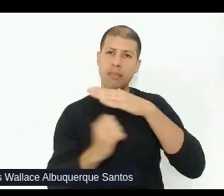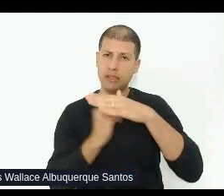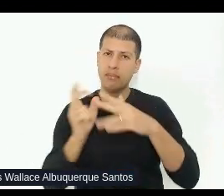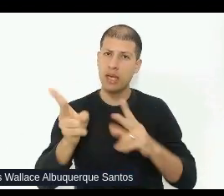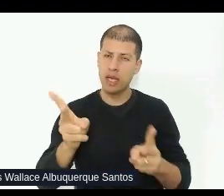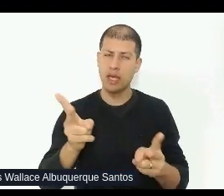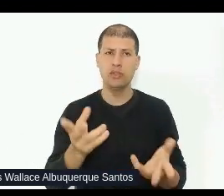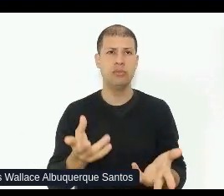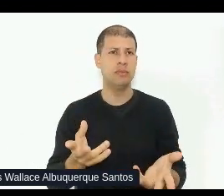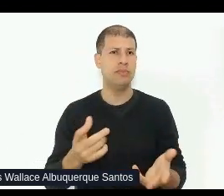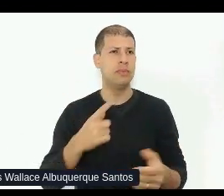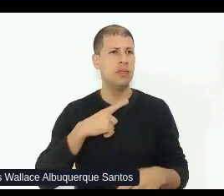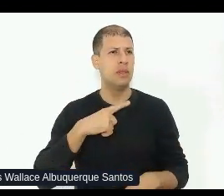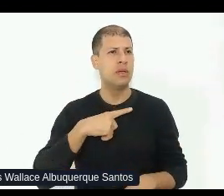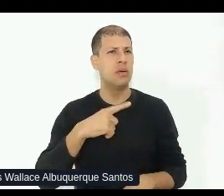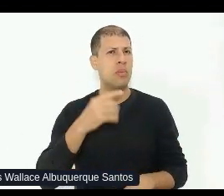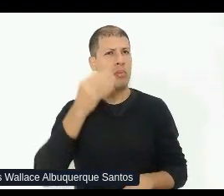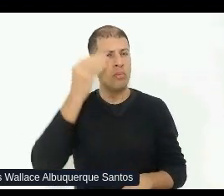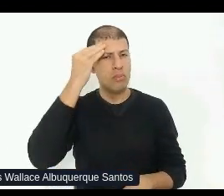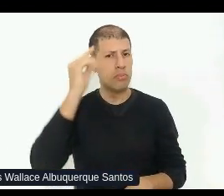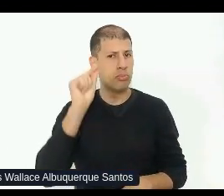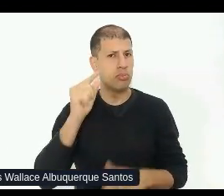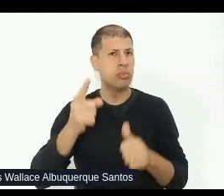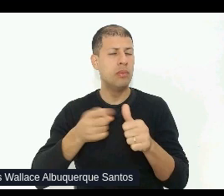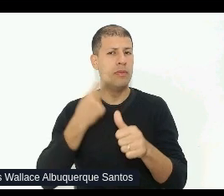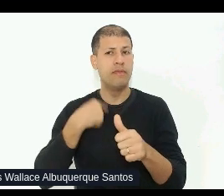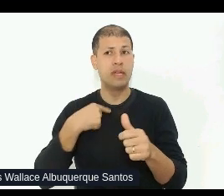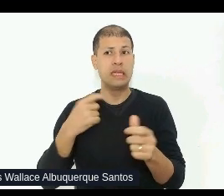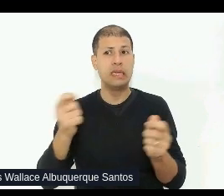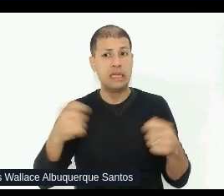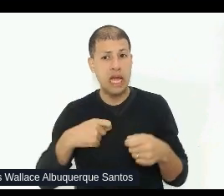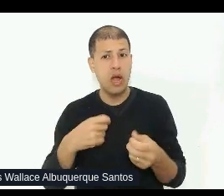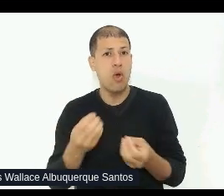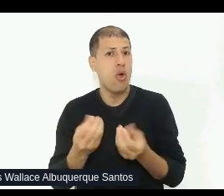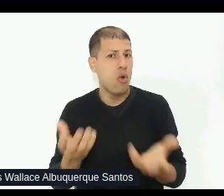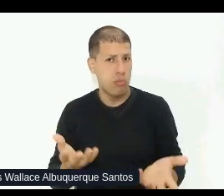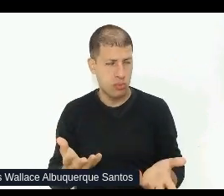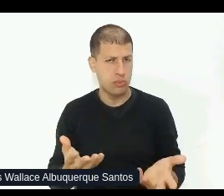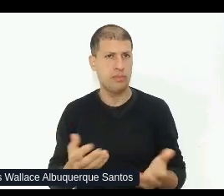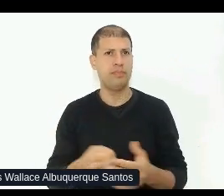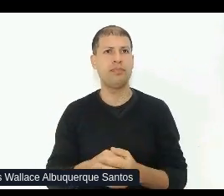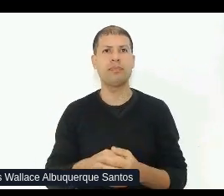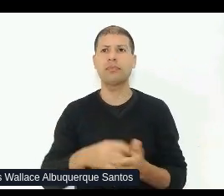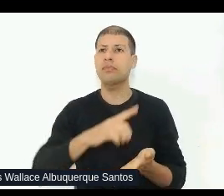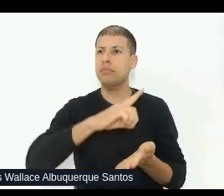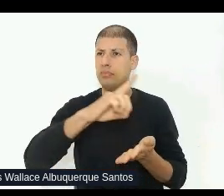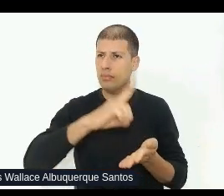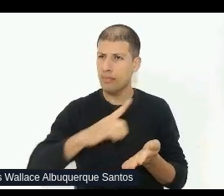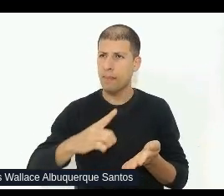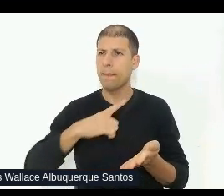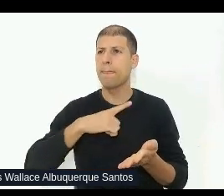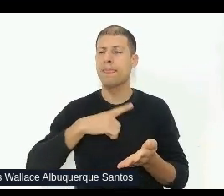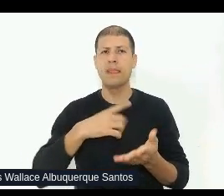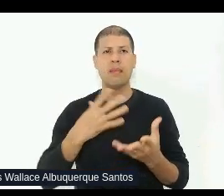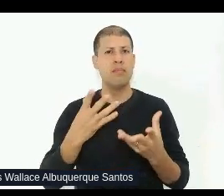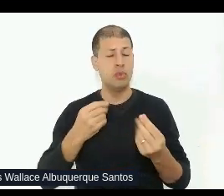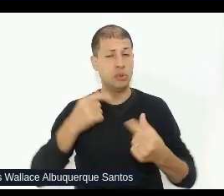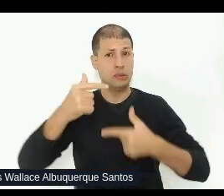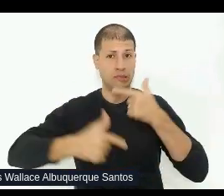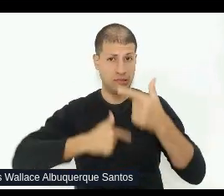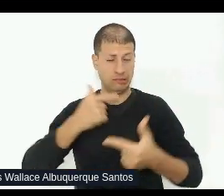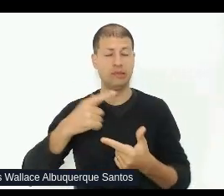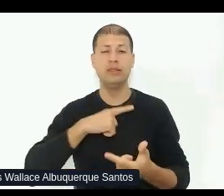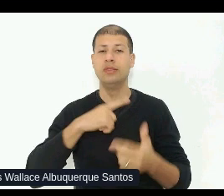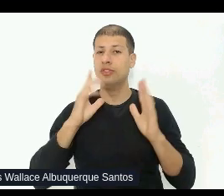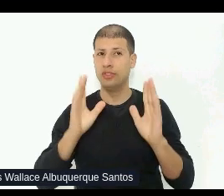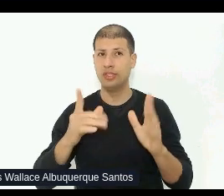tentar entender um pouco primeiro como que eu posso fazer isso. Né? E aí, o design hoje já tem muita função acumulada, e aí mais uma